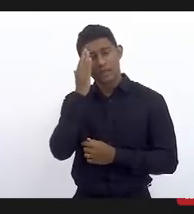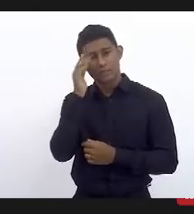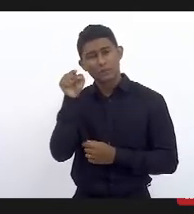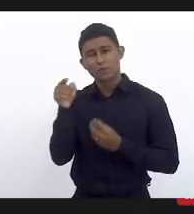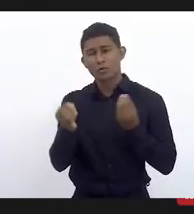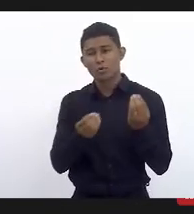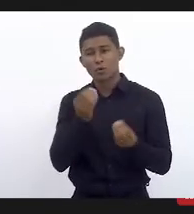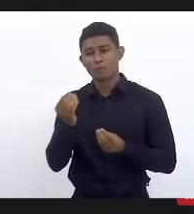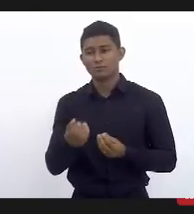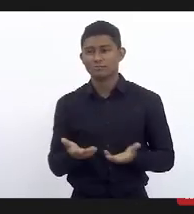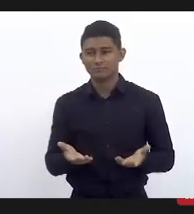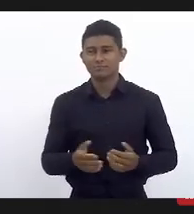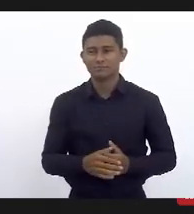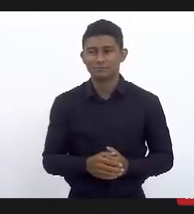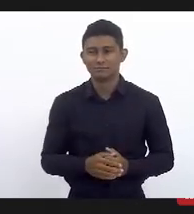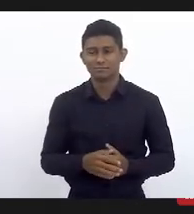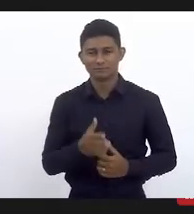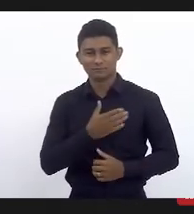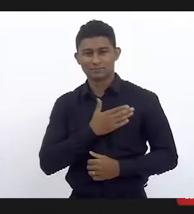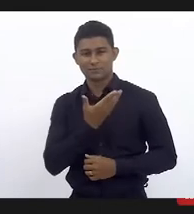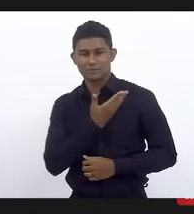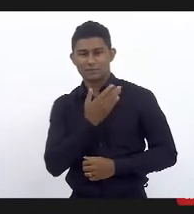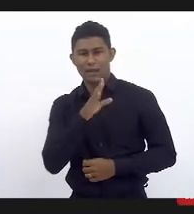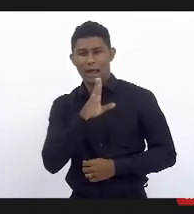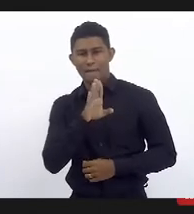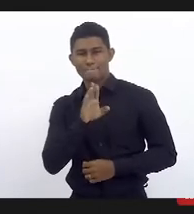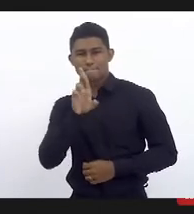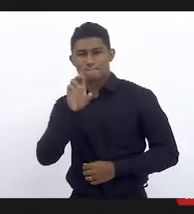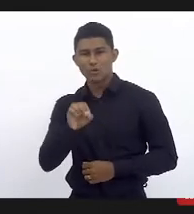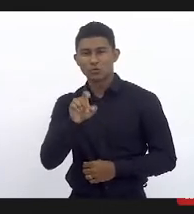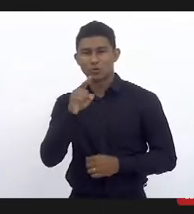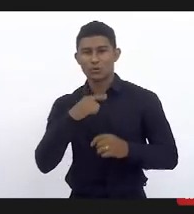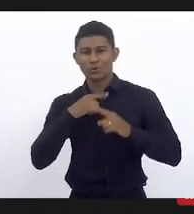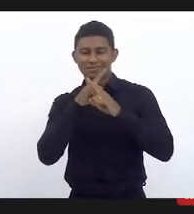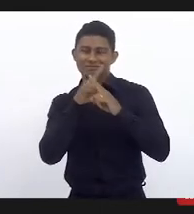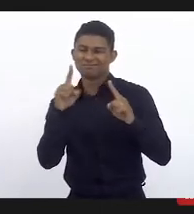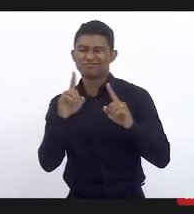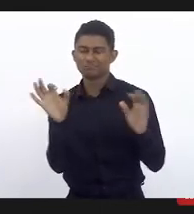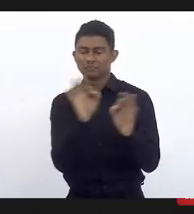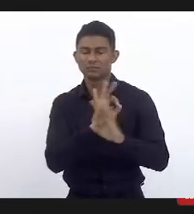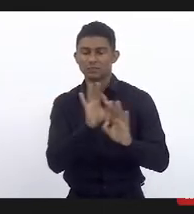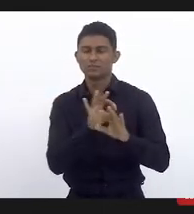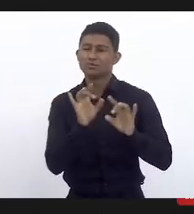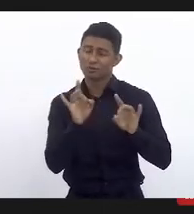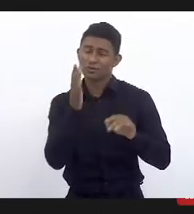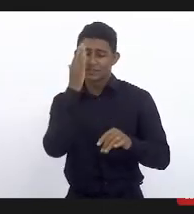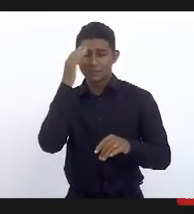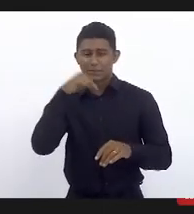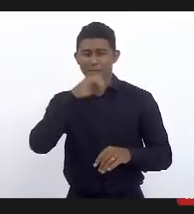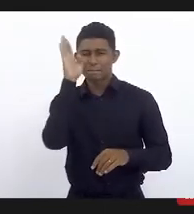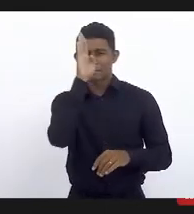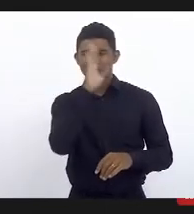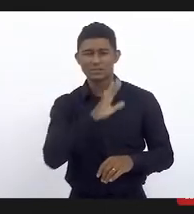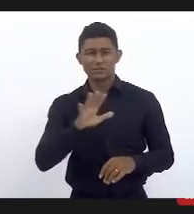isso? Não tem, é como funcionam os órgãos fazendários no Brasil.